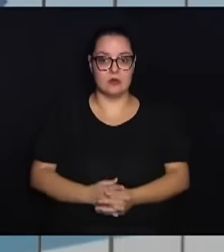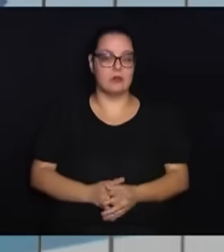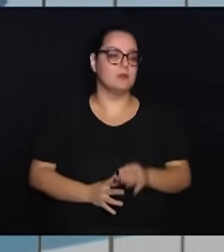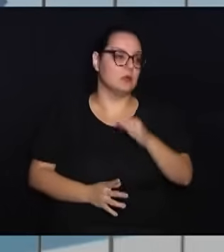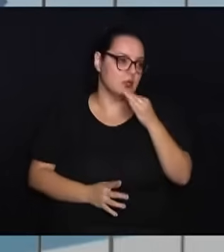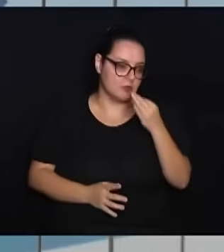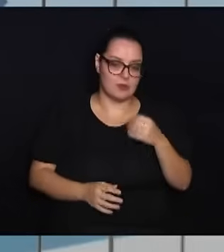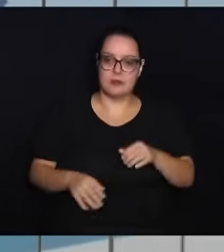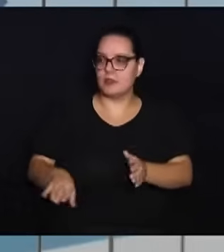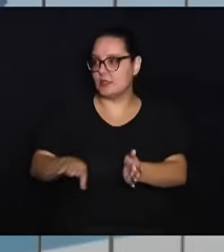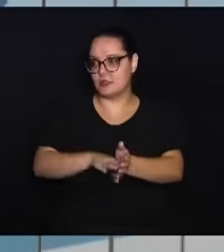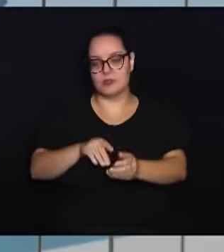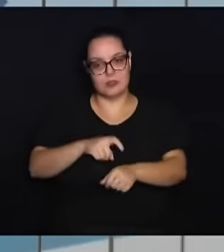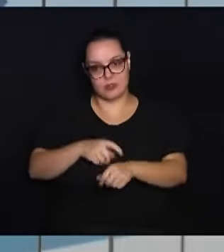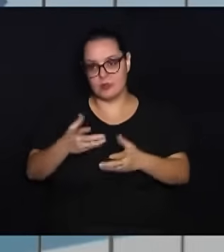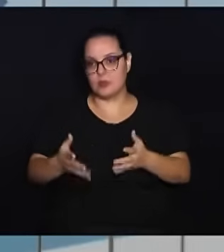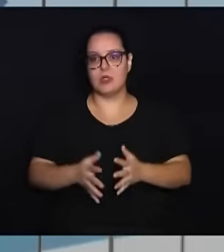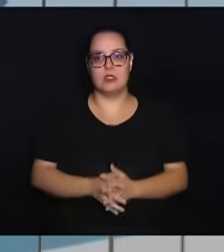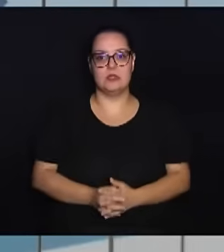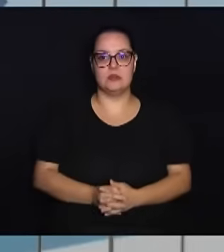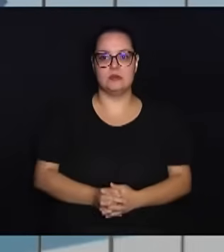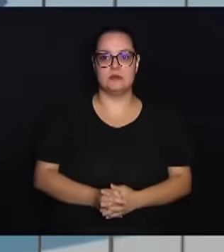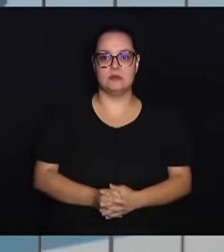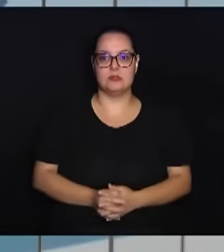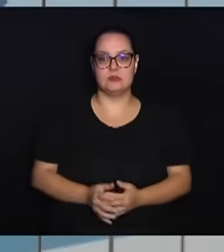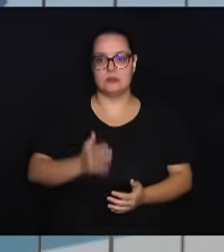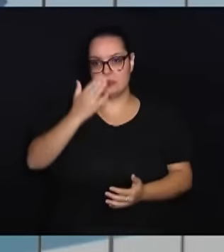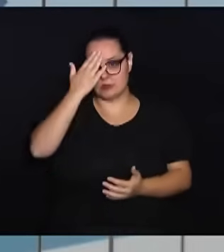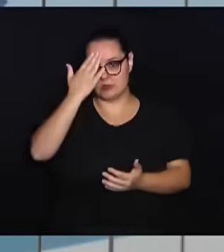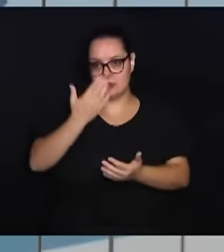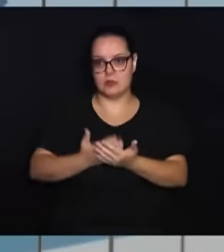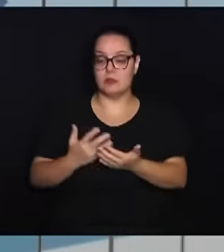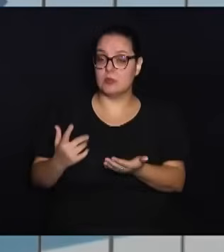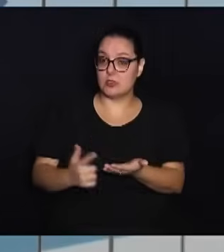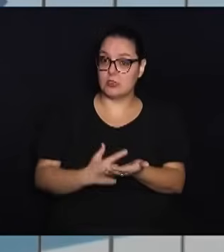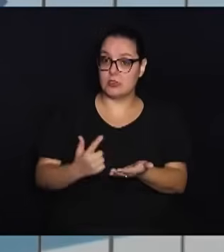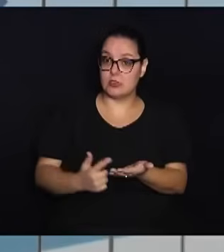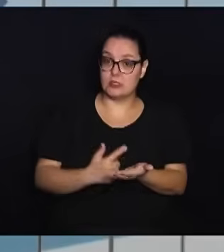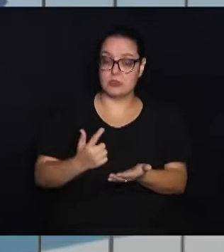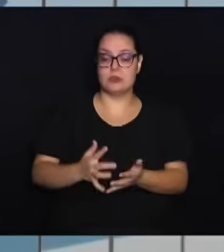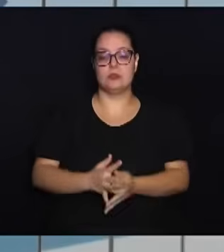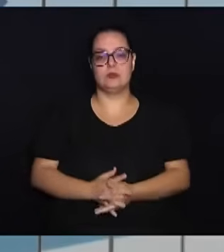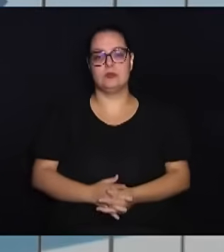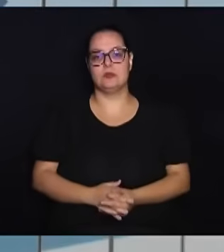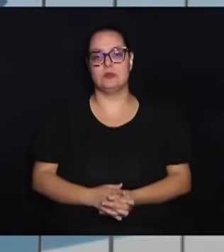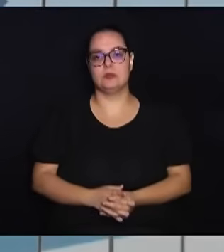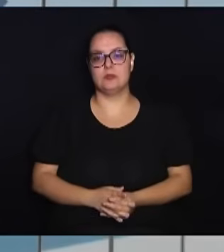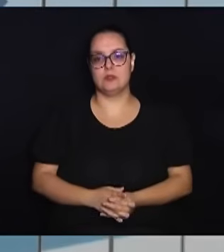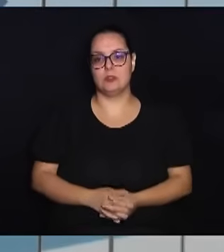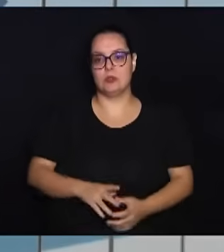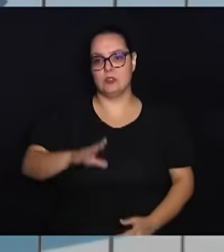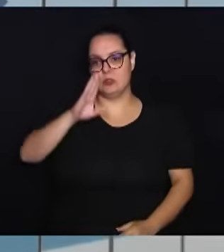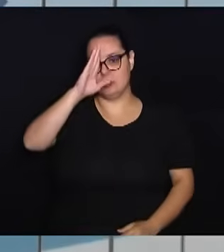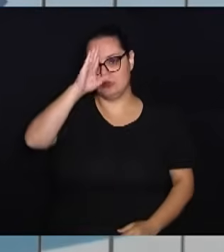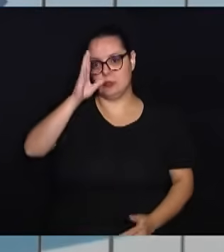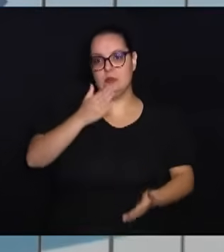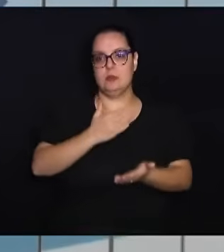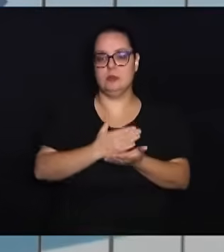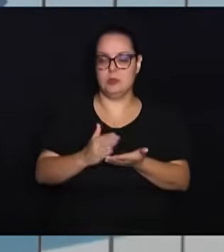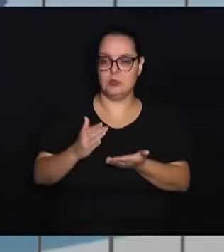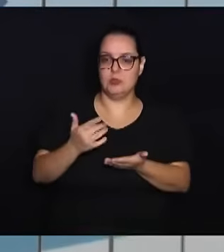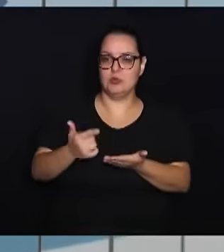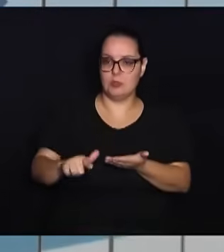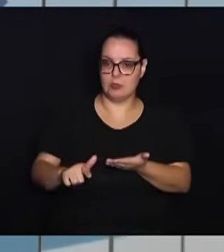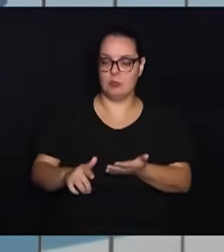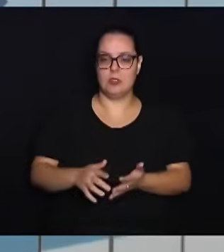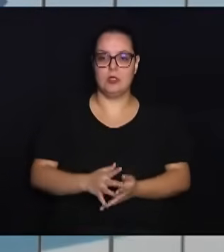chegou o momento, vamos... eu acredito que o livro, ele, principalmente o Recomeçar, ele é um